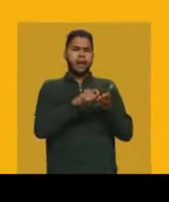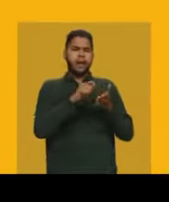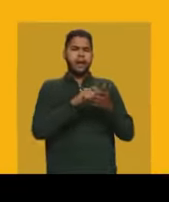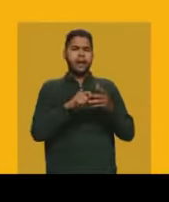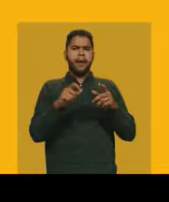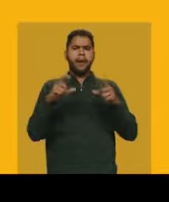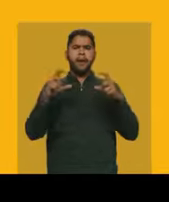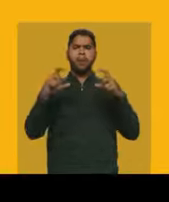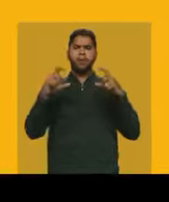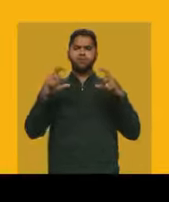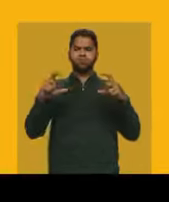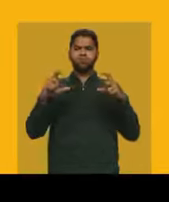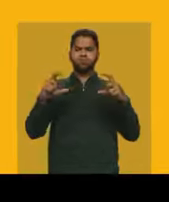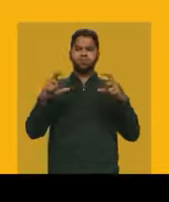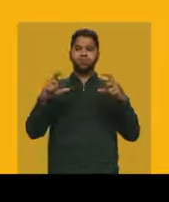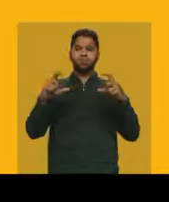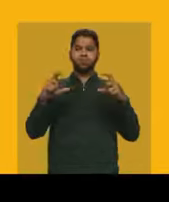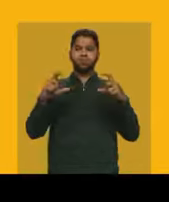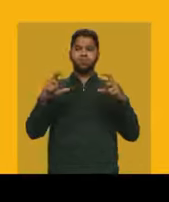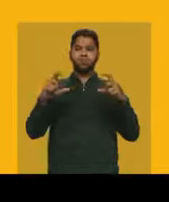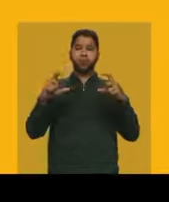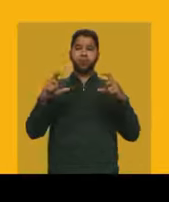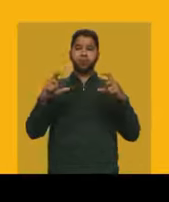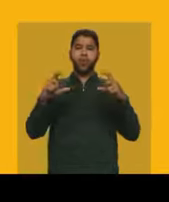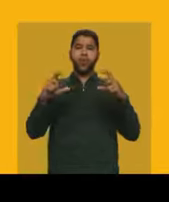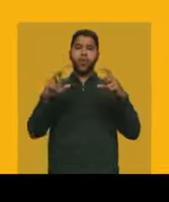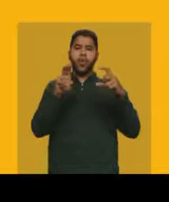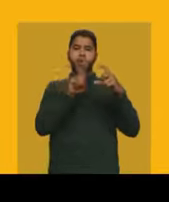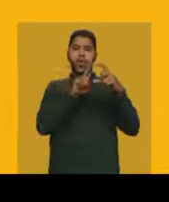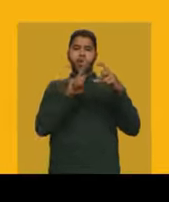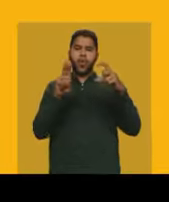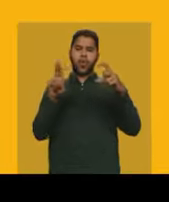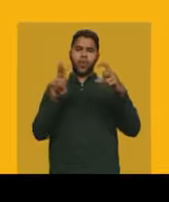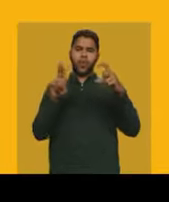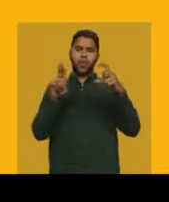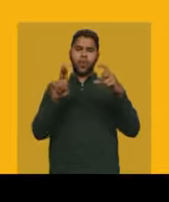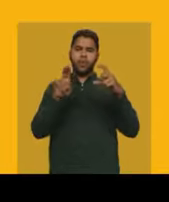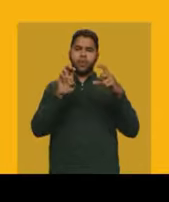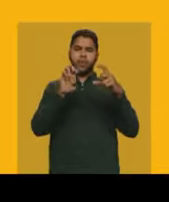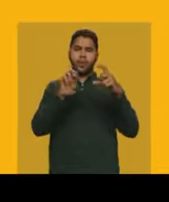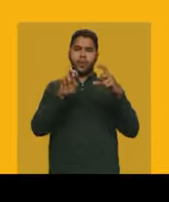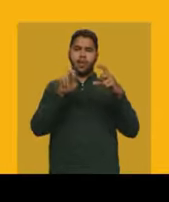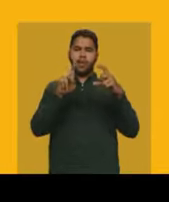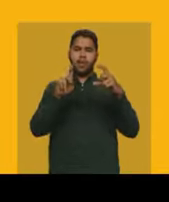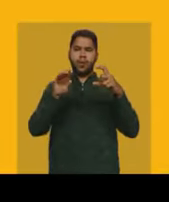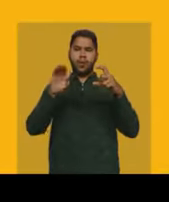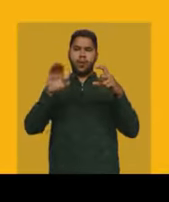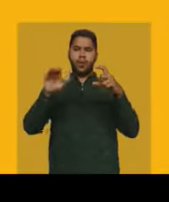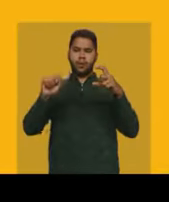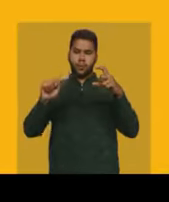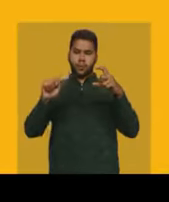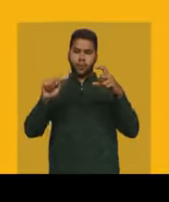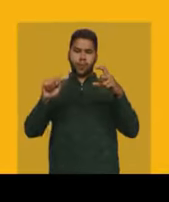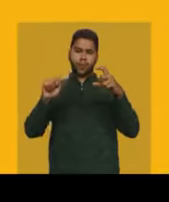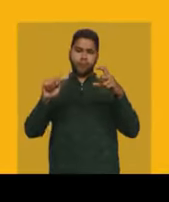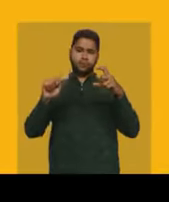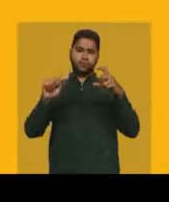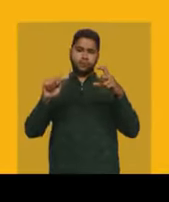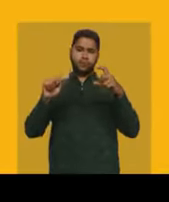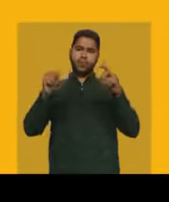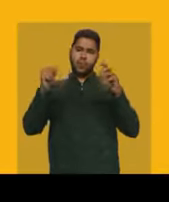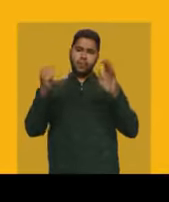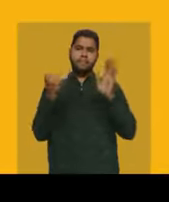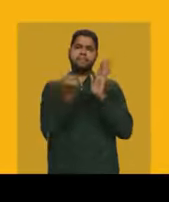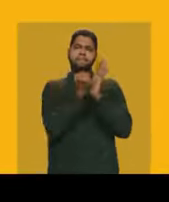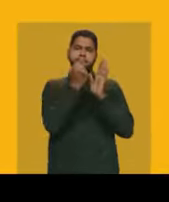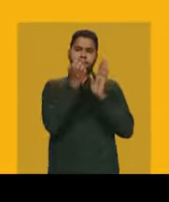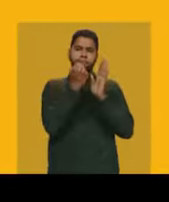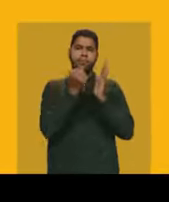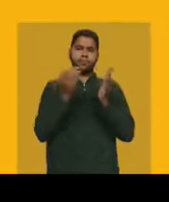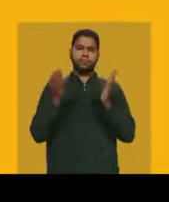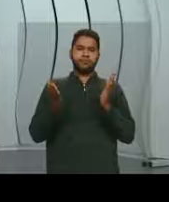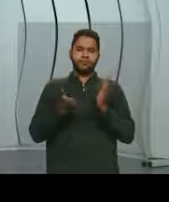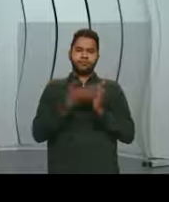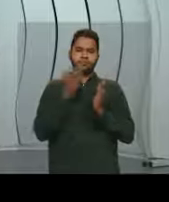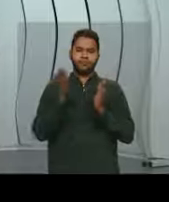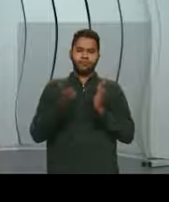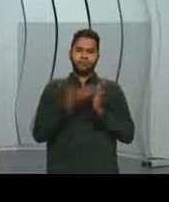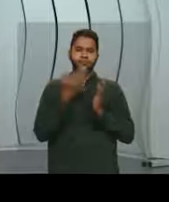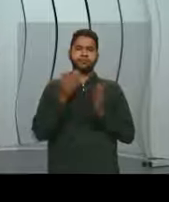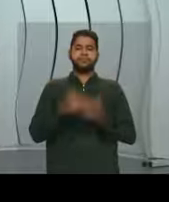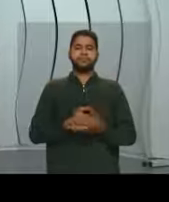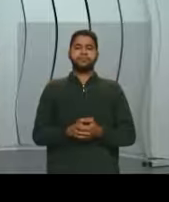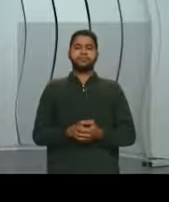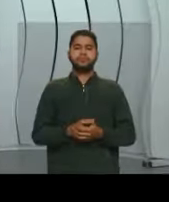na parte superior o nome, né? Que é aqui Época. Então, é o nome da